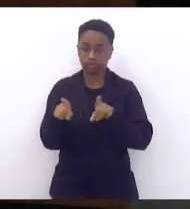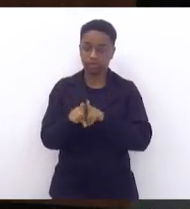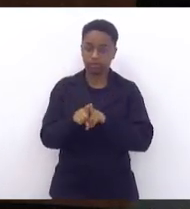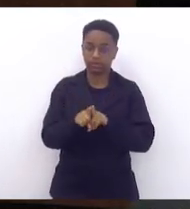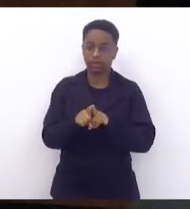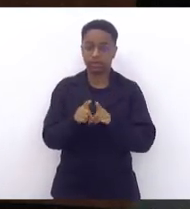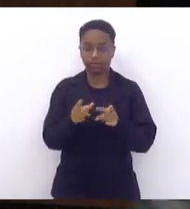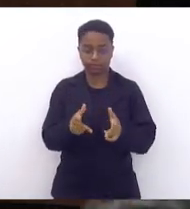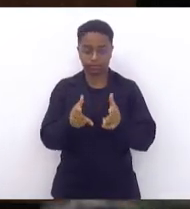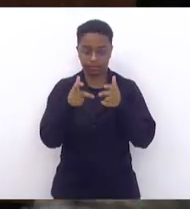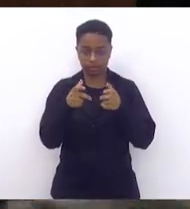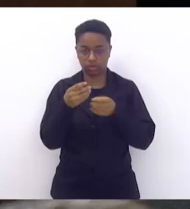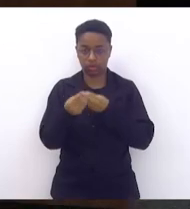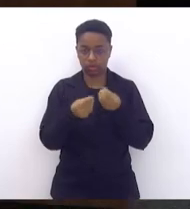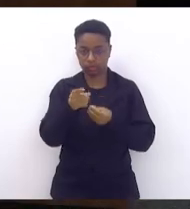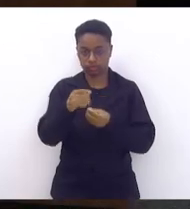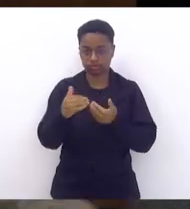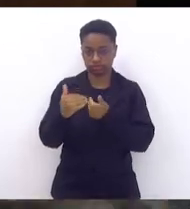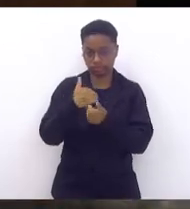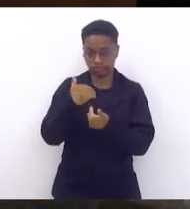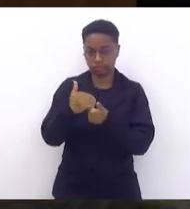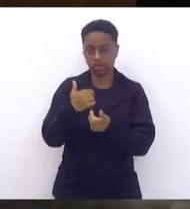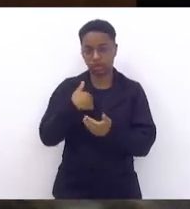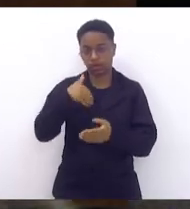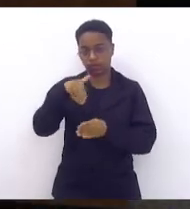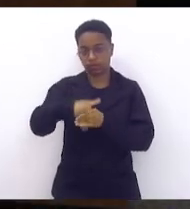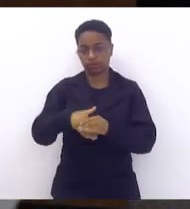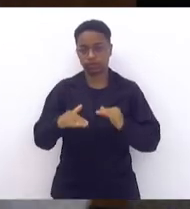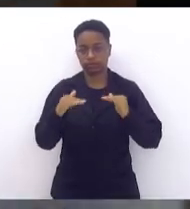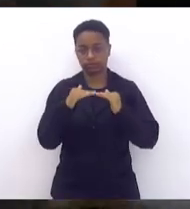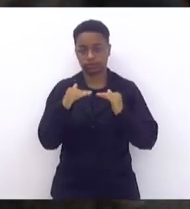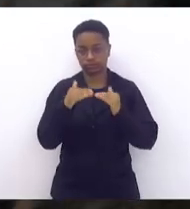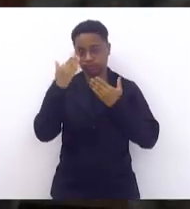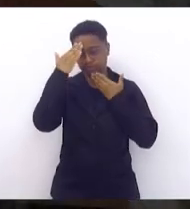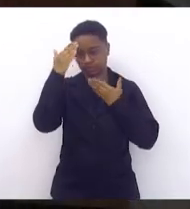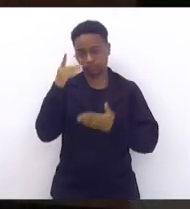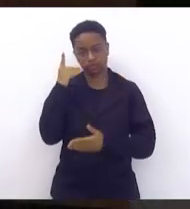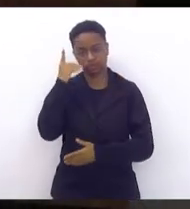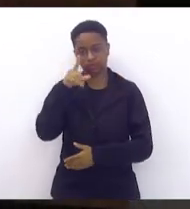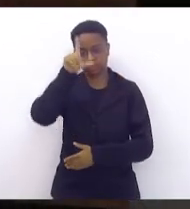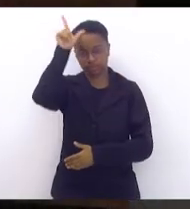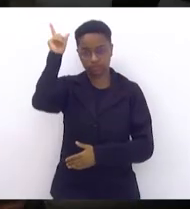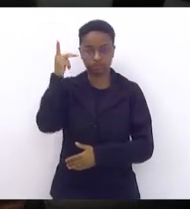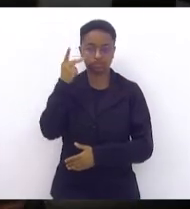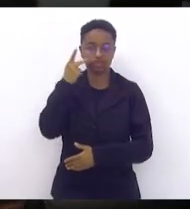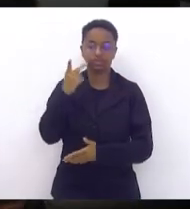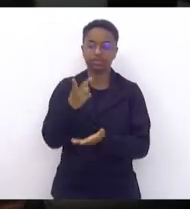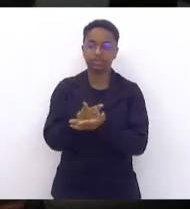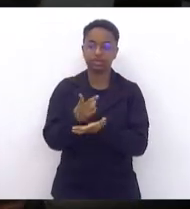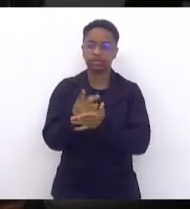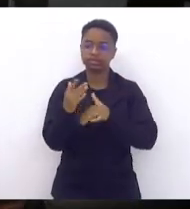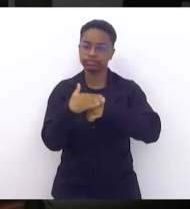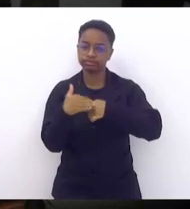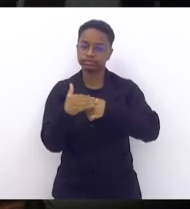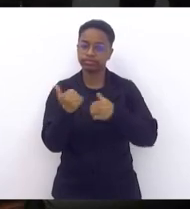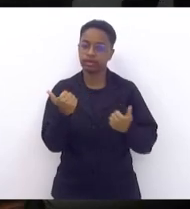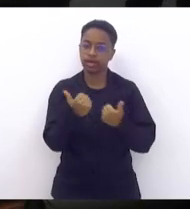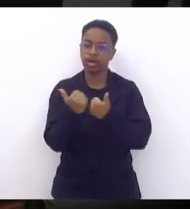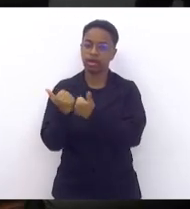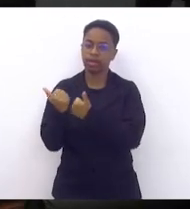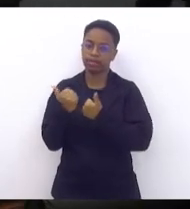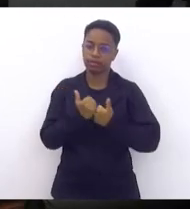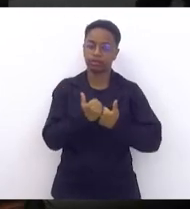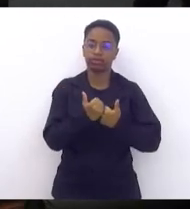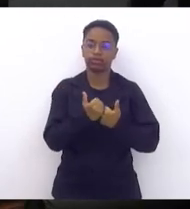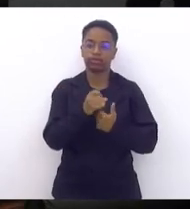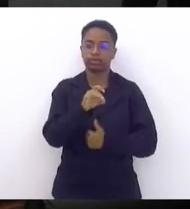eu votei favoravelmente. Muito obrigado, deputado Luiz Paulo, como sempre, pela gentileza e apoio técnico para